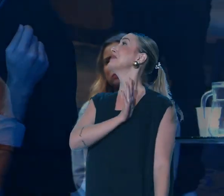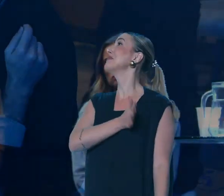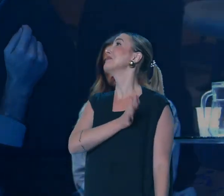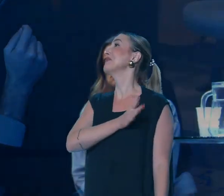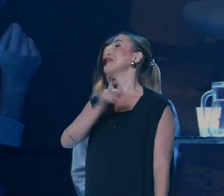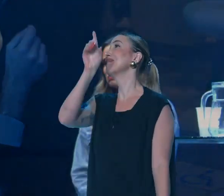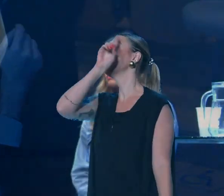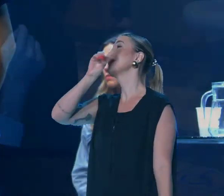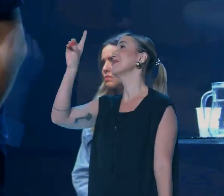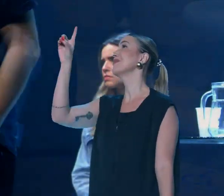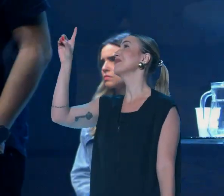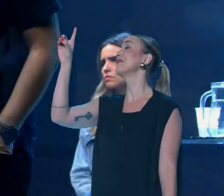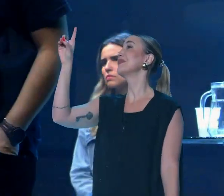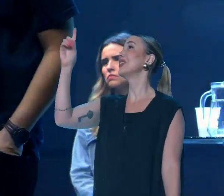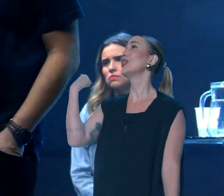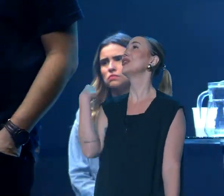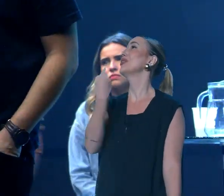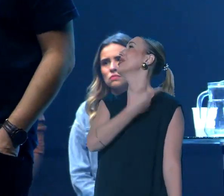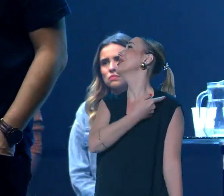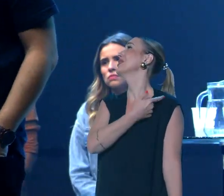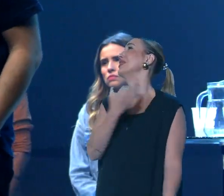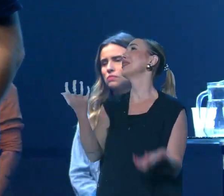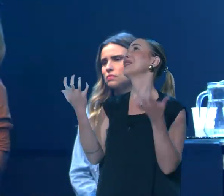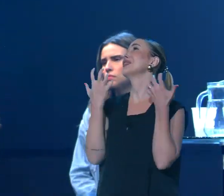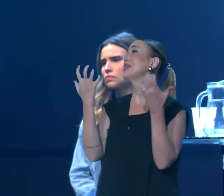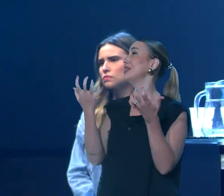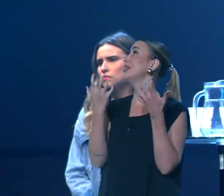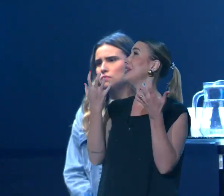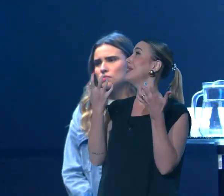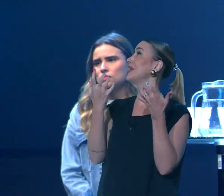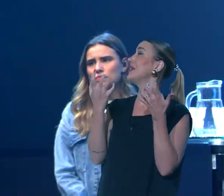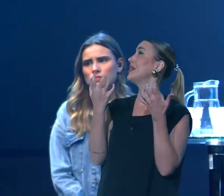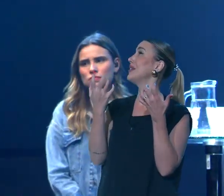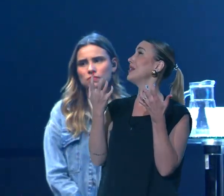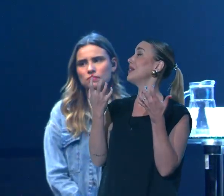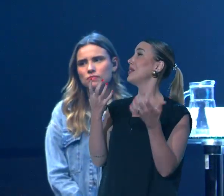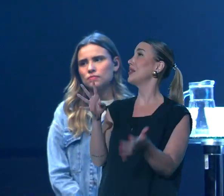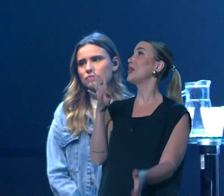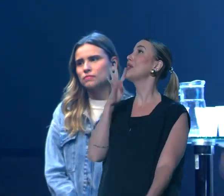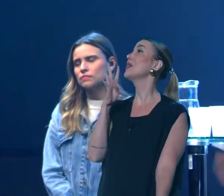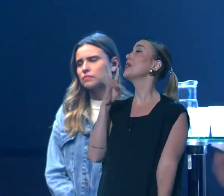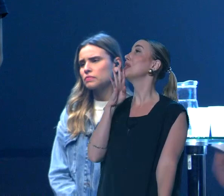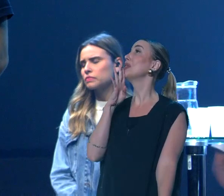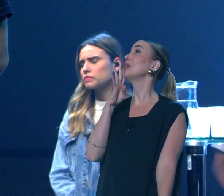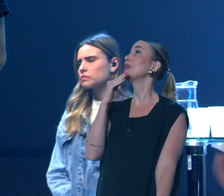e nós queremos sermos conhecidos como a tua palavra fala, Pai, pelo amor.